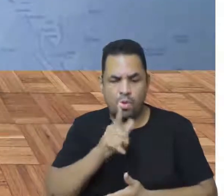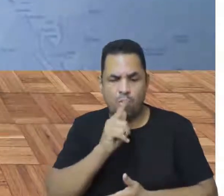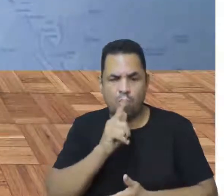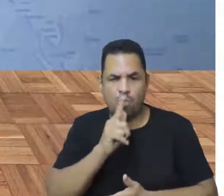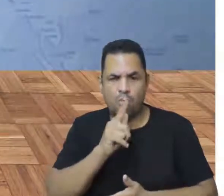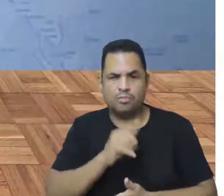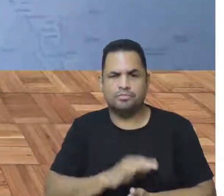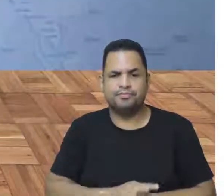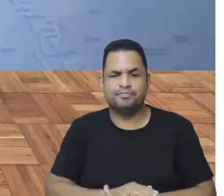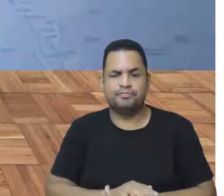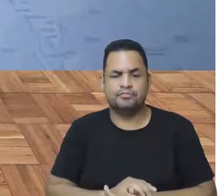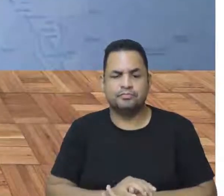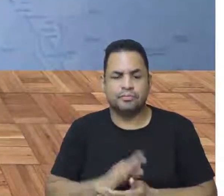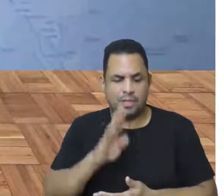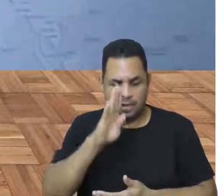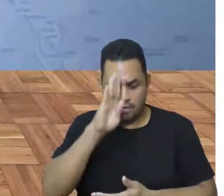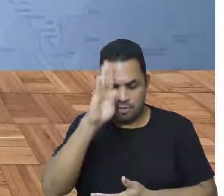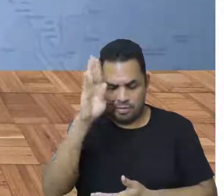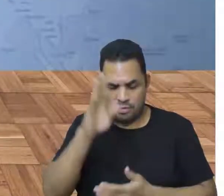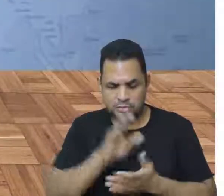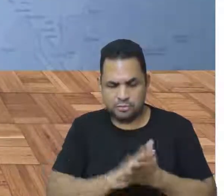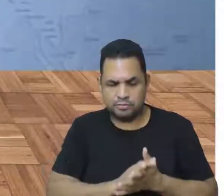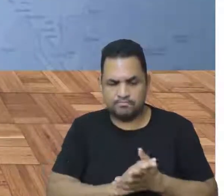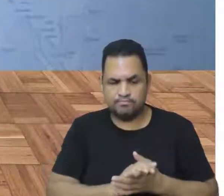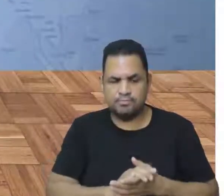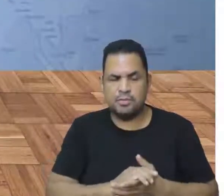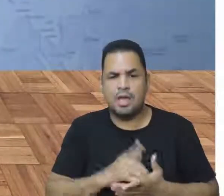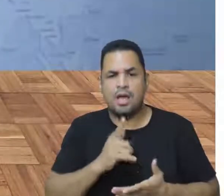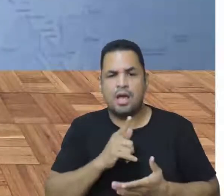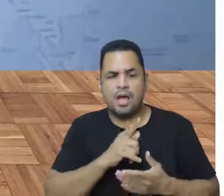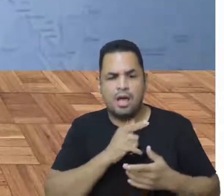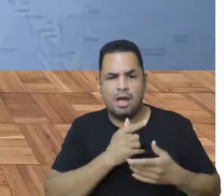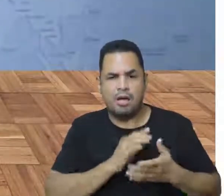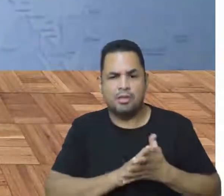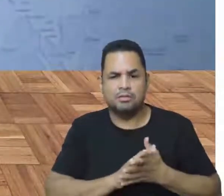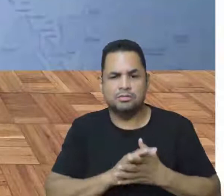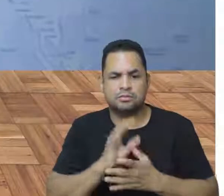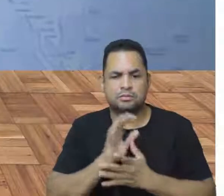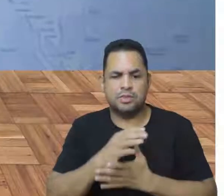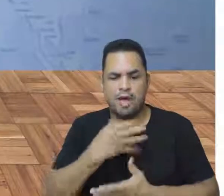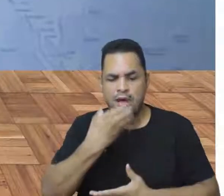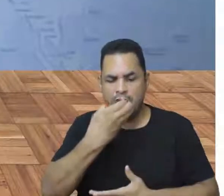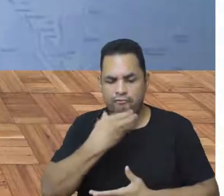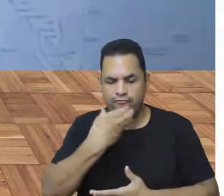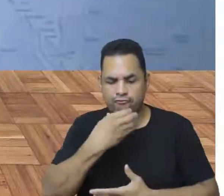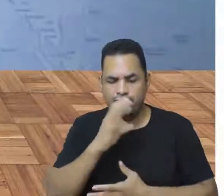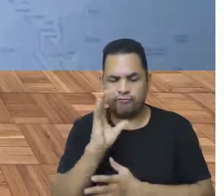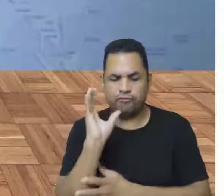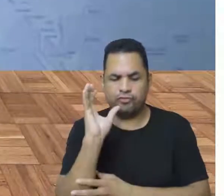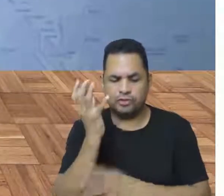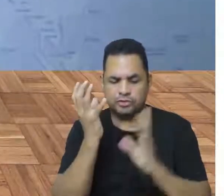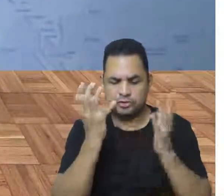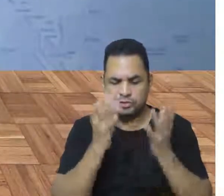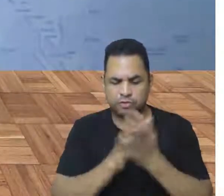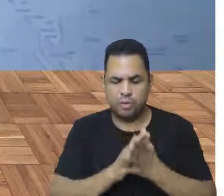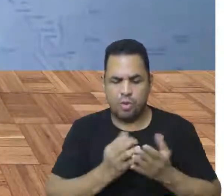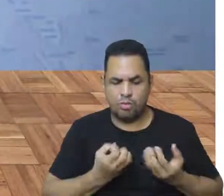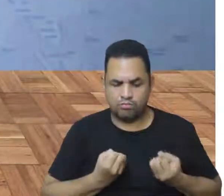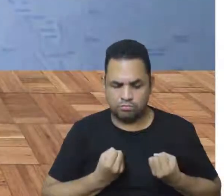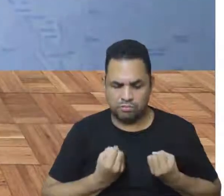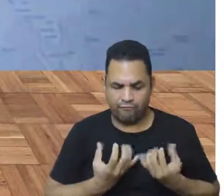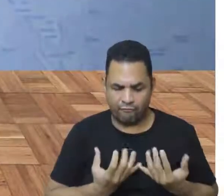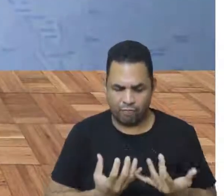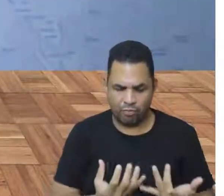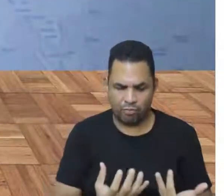Esse reuso principalmente para irrigação de frutas no deserto. Que Israel